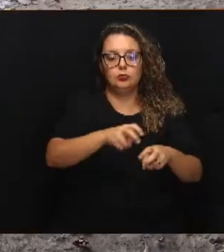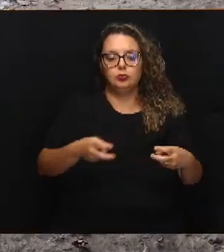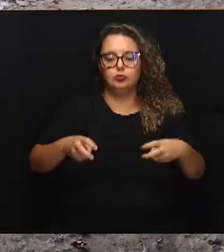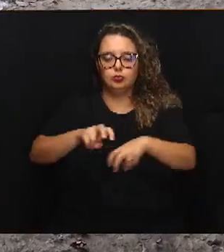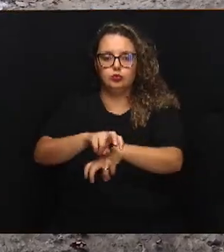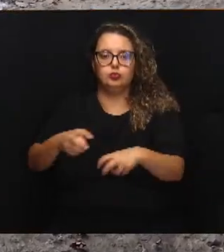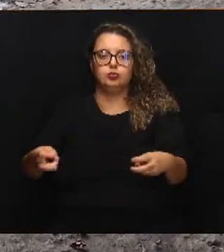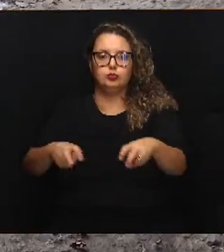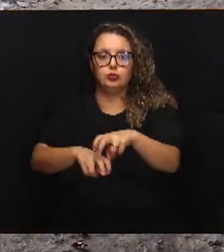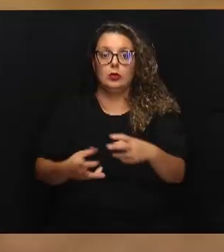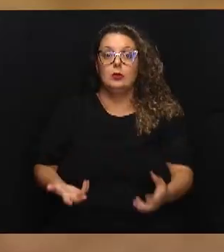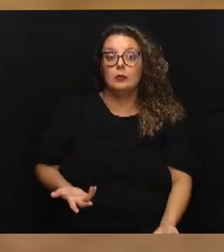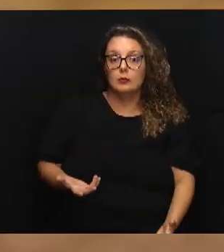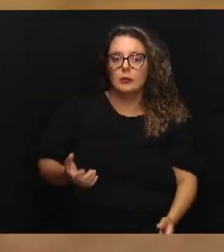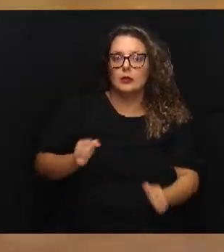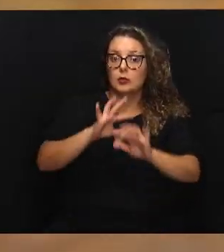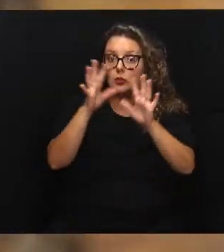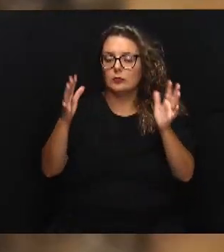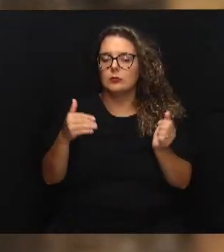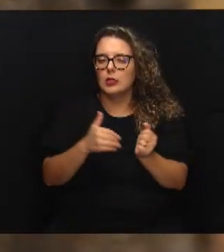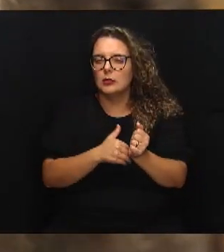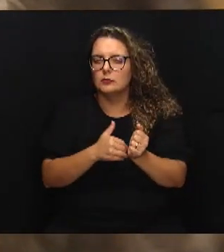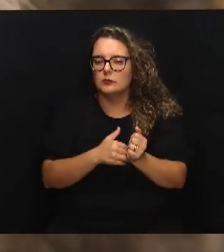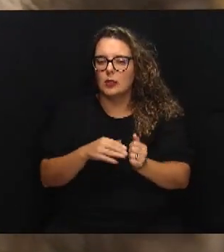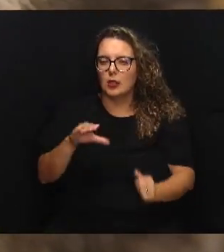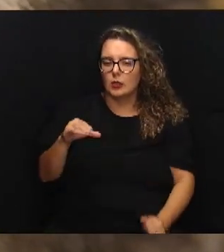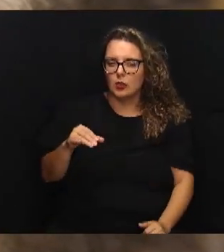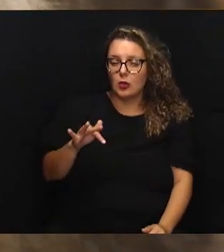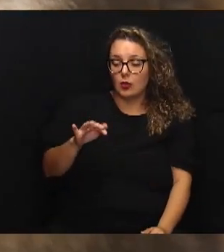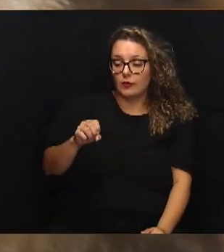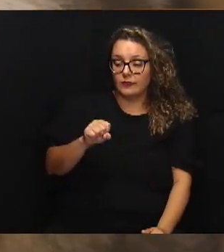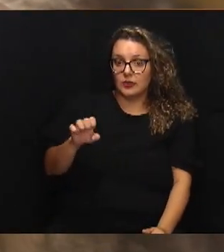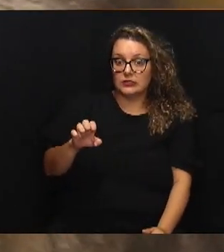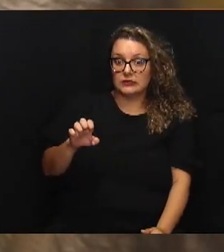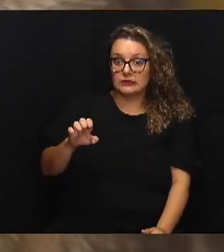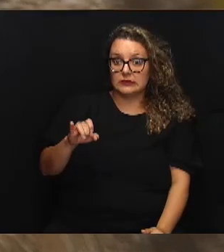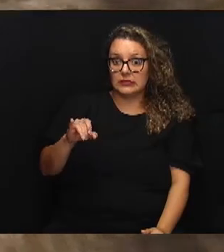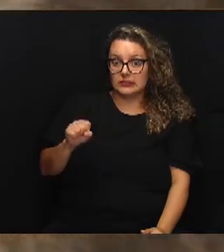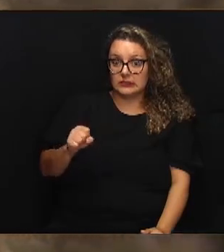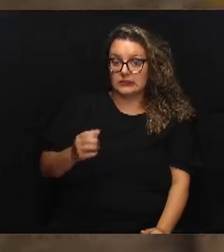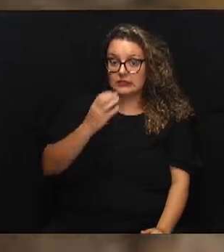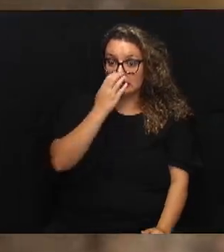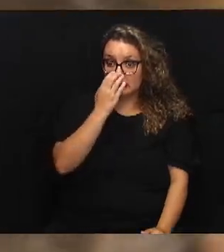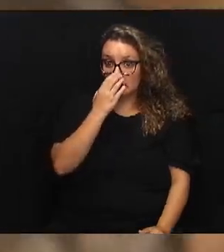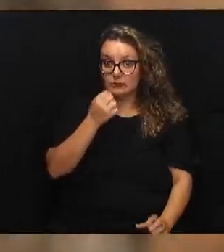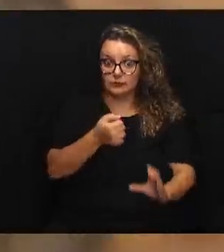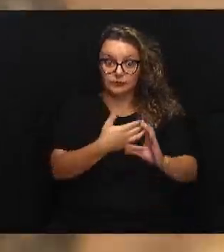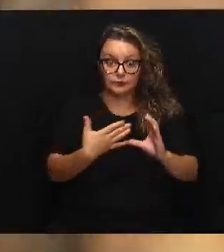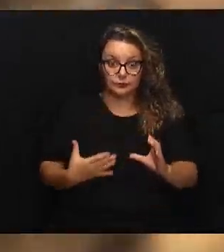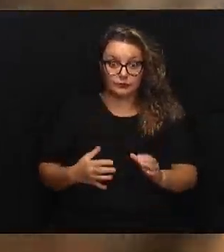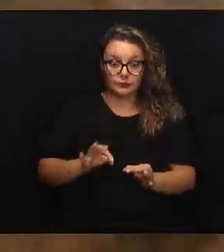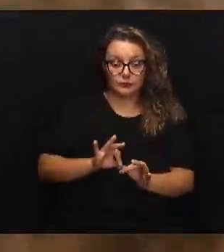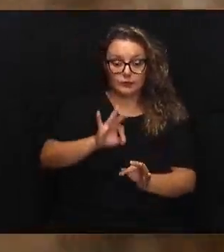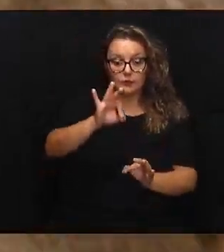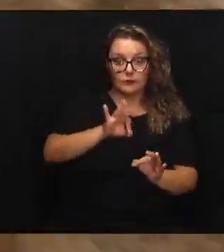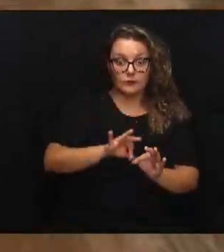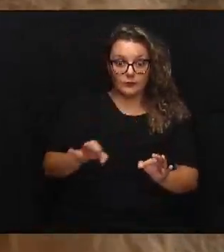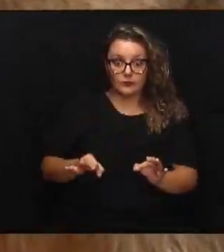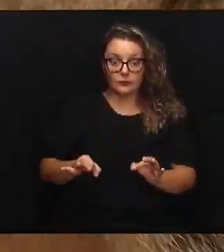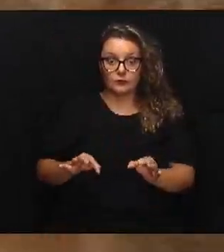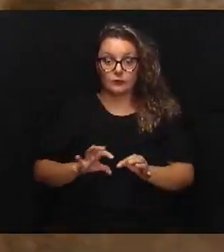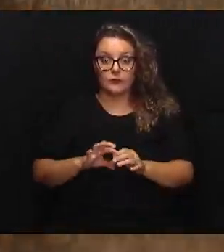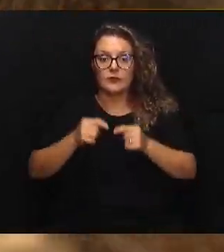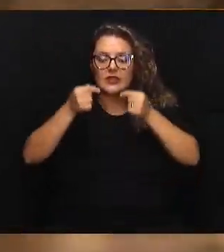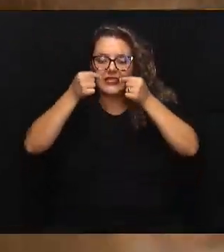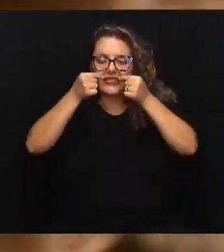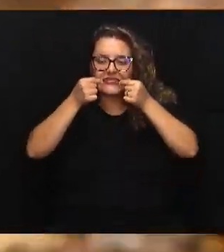ao longo do tempo. Para desvendar essa história, os cientistas analisam fósseis caninos, comparando características como